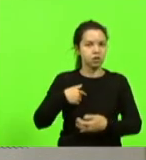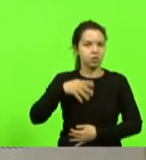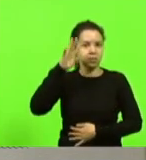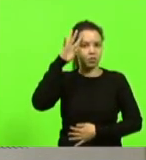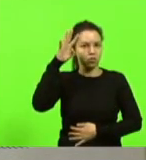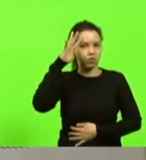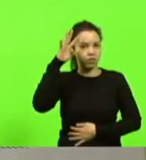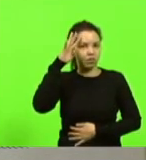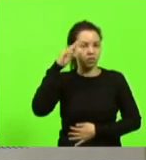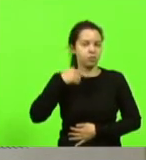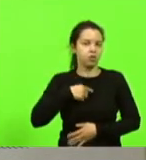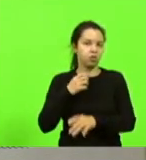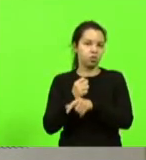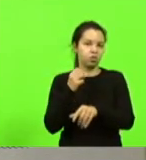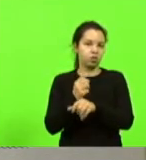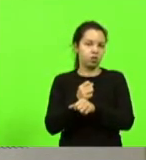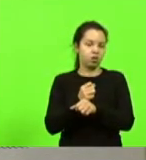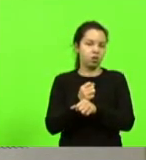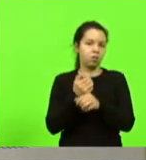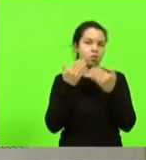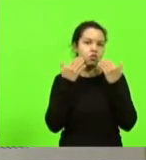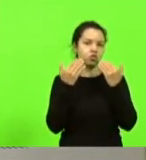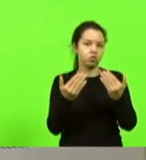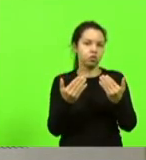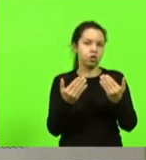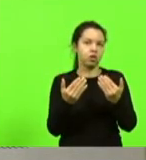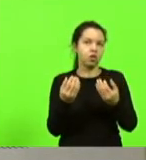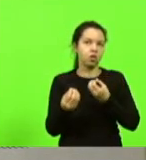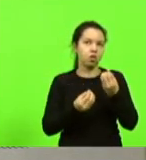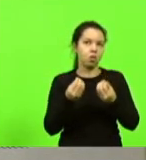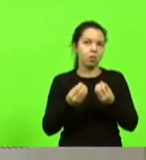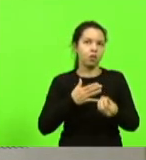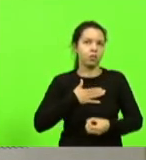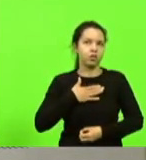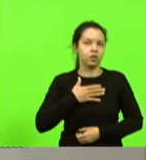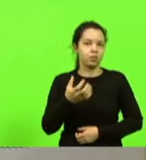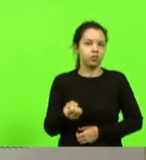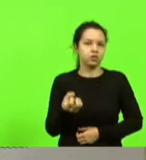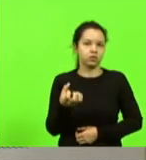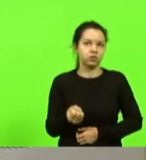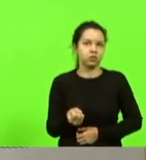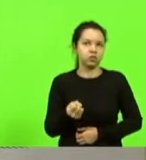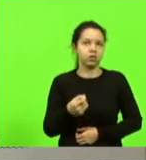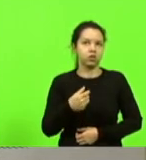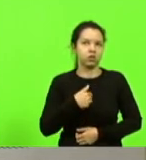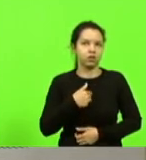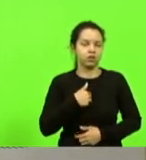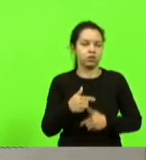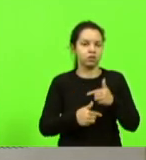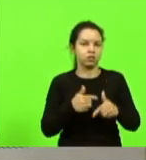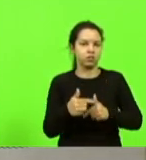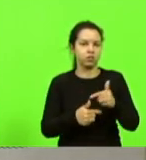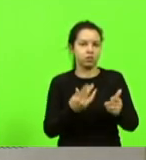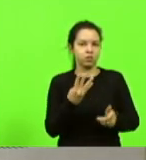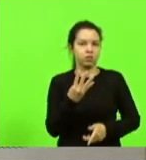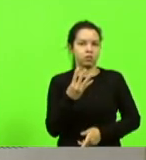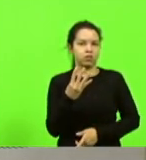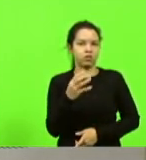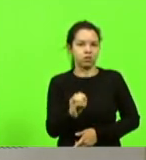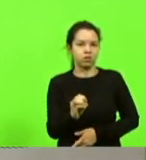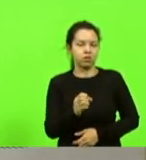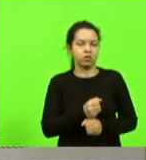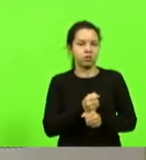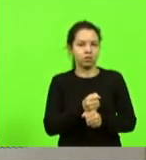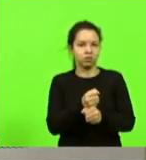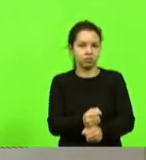contadora para passar um demonstrativo da minha aposentadoria. Eu trabalhei e recolhi pelo teto máximo por 40 anos e